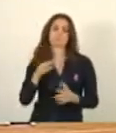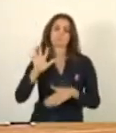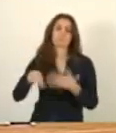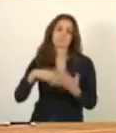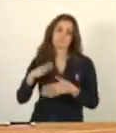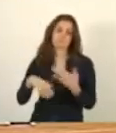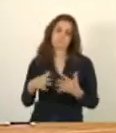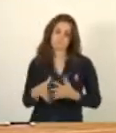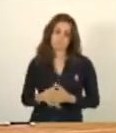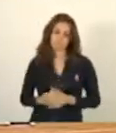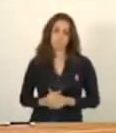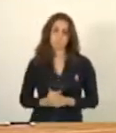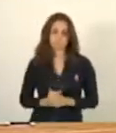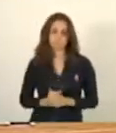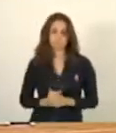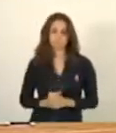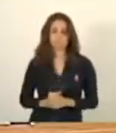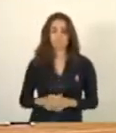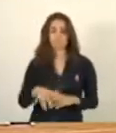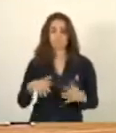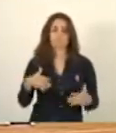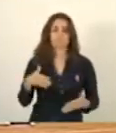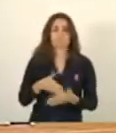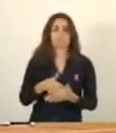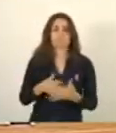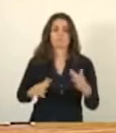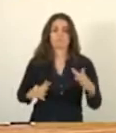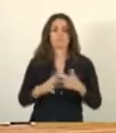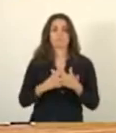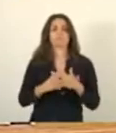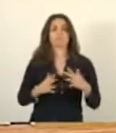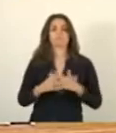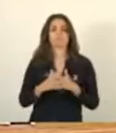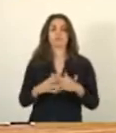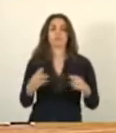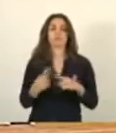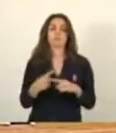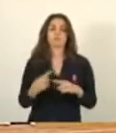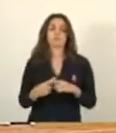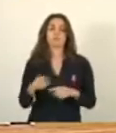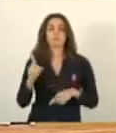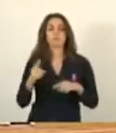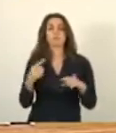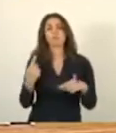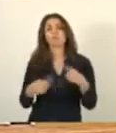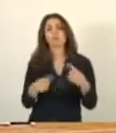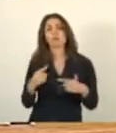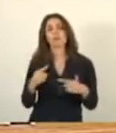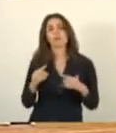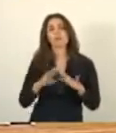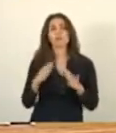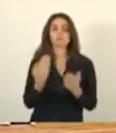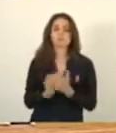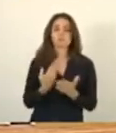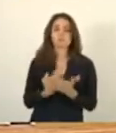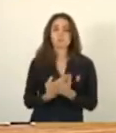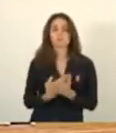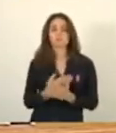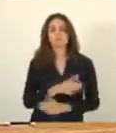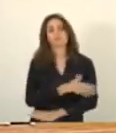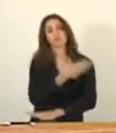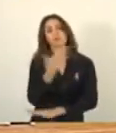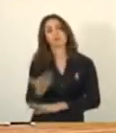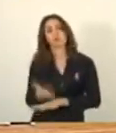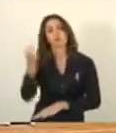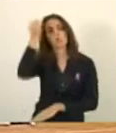confusão. Esse era um grande entrave, porque se você vai instalar uma escola de tempo integral com período de